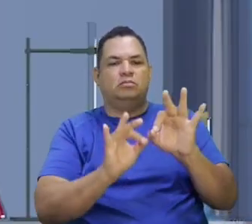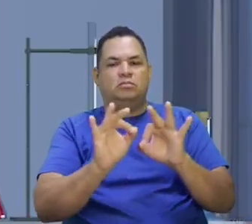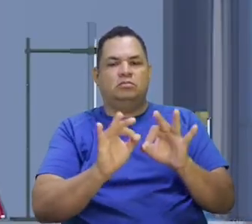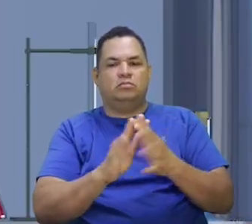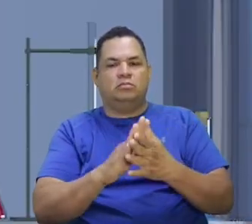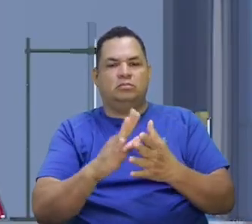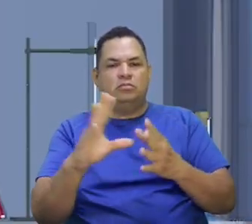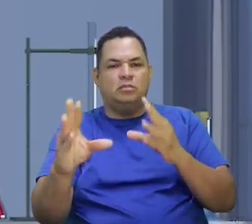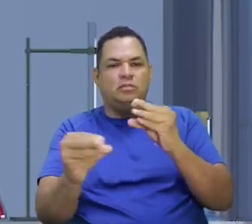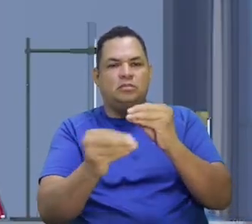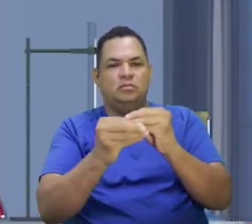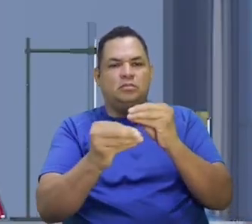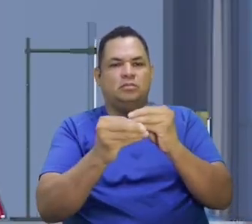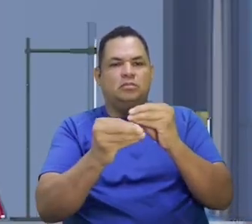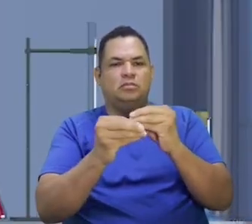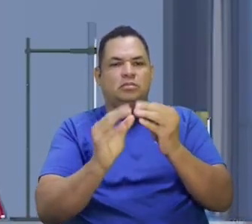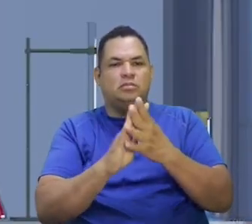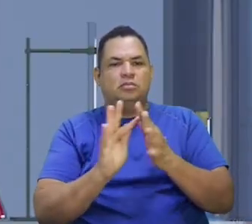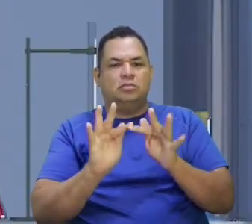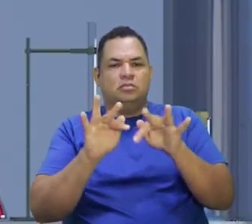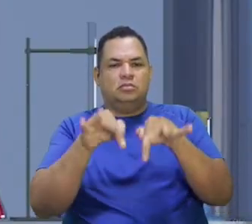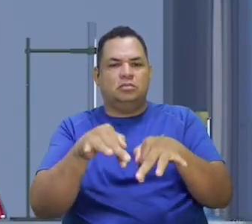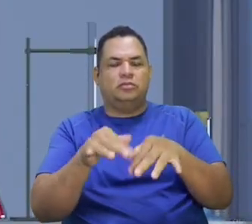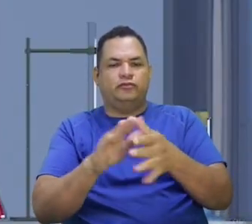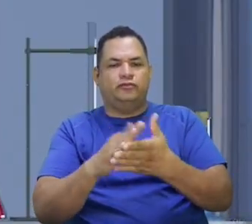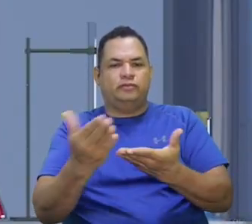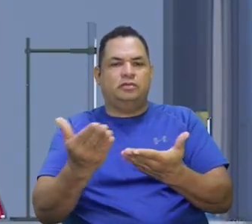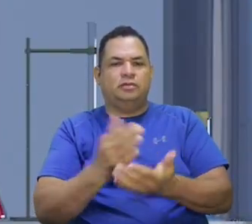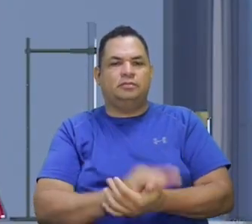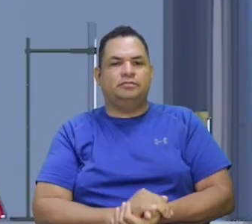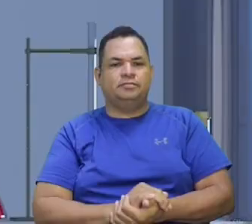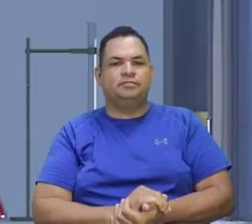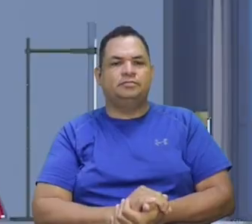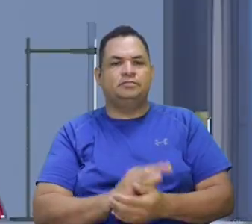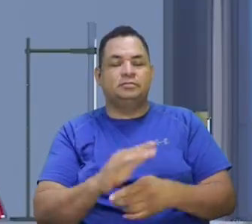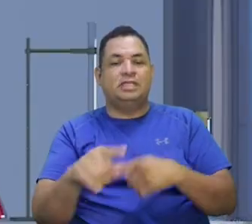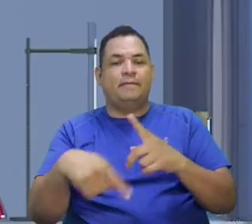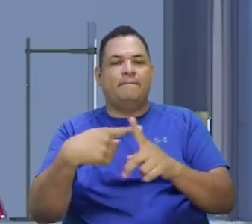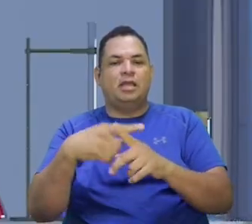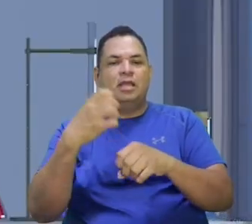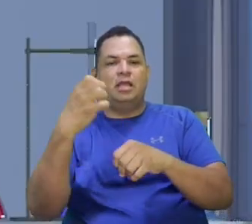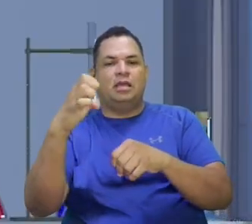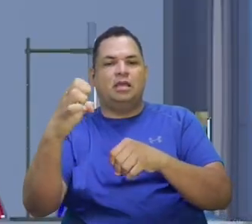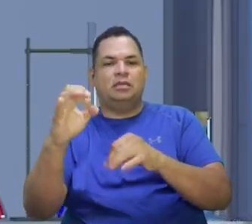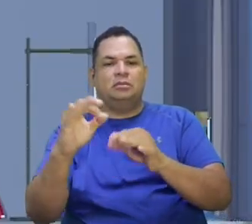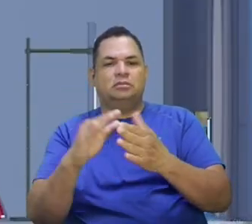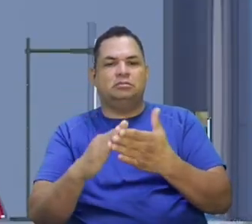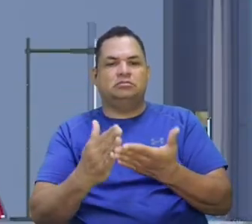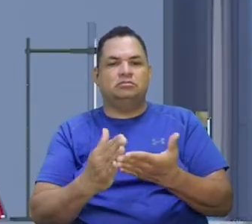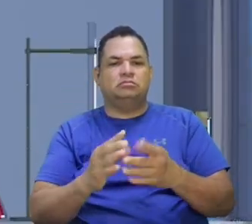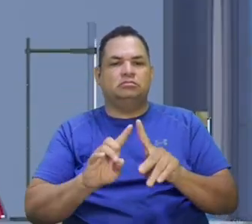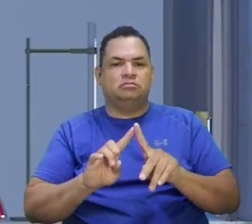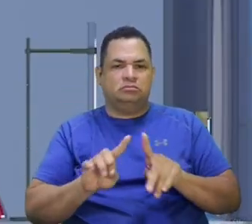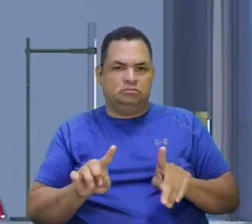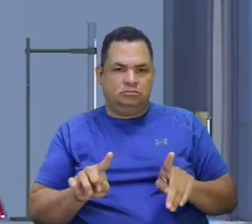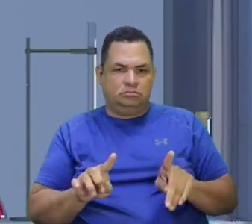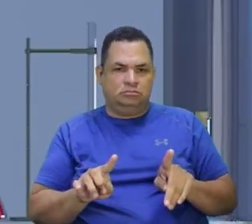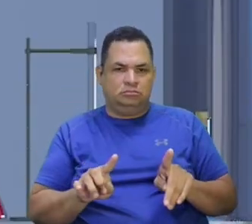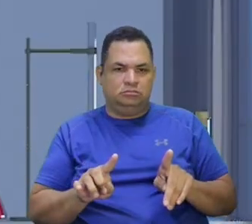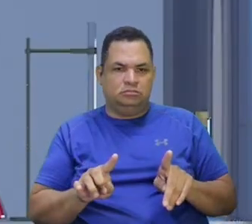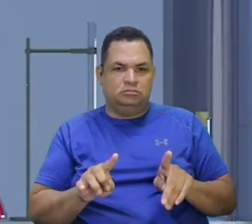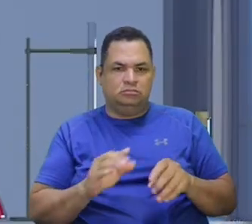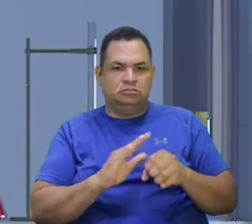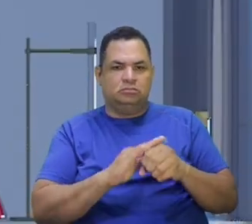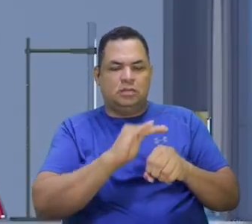ser preenchido por último na tua distribuição eletrônica. Ele é o mais energético. Nem sempre